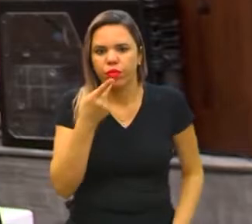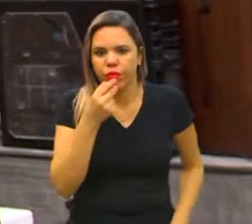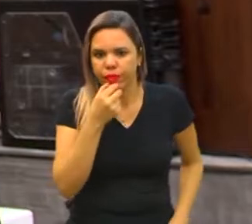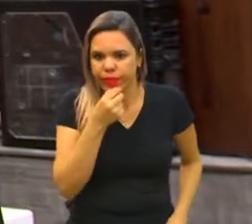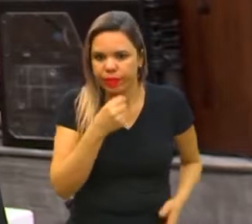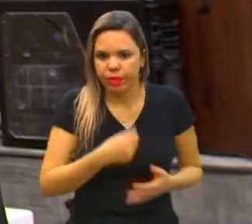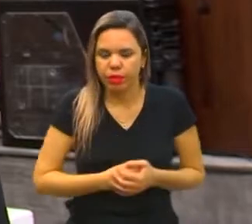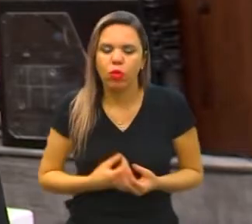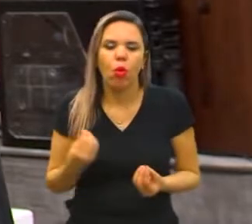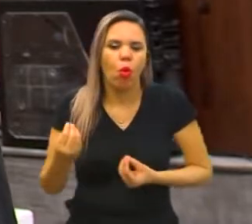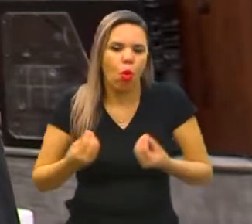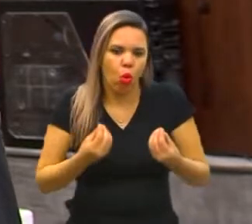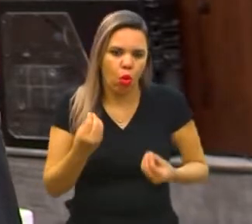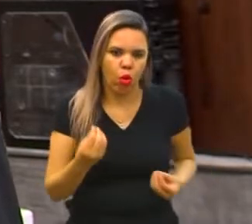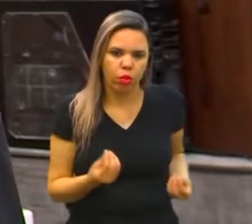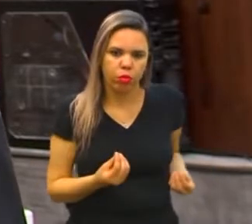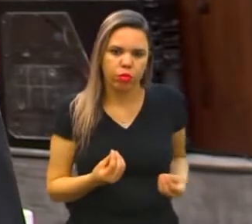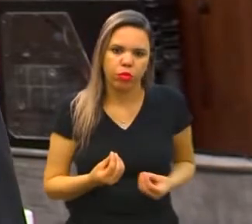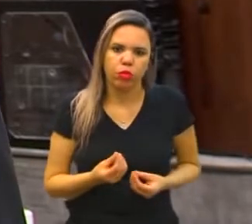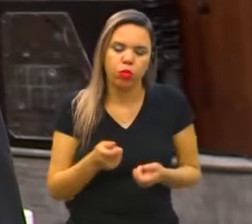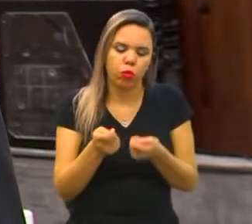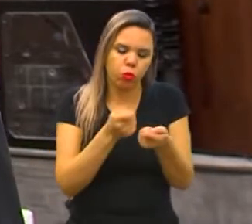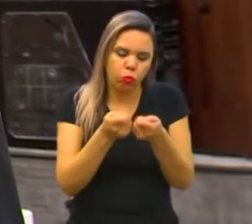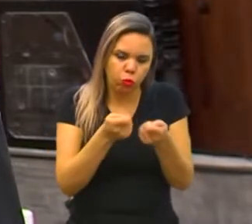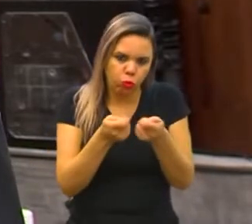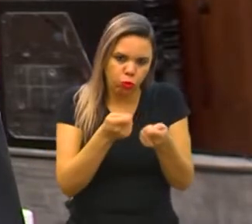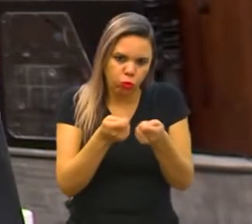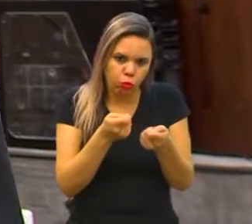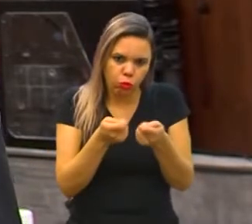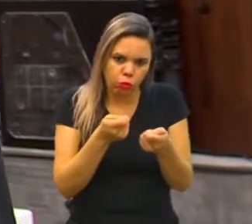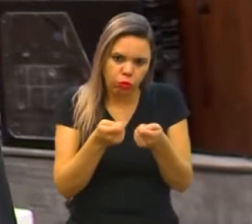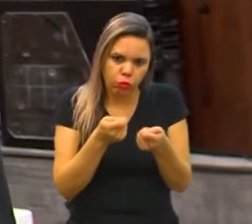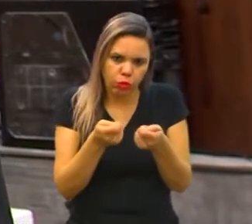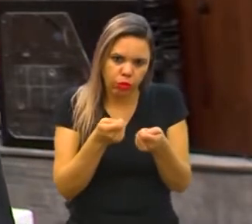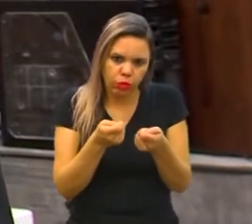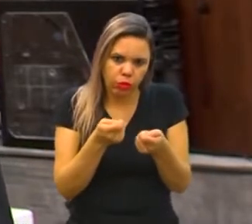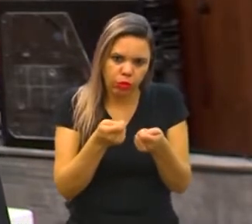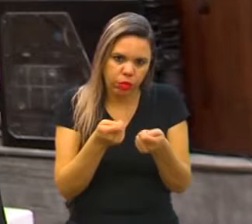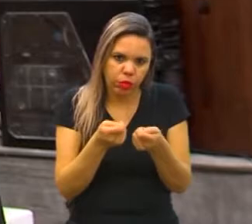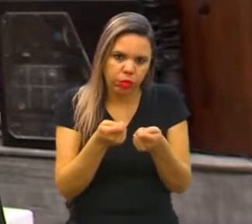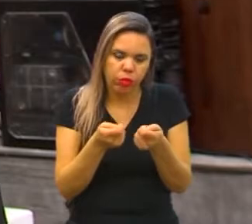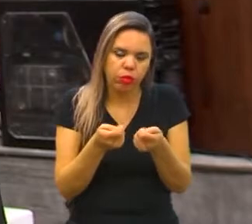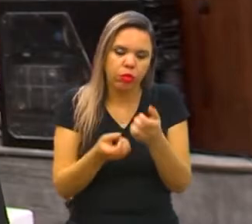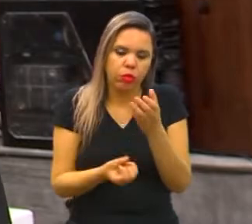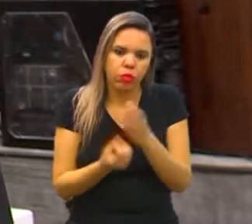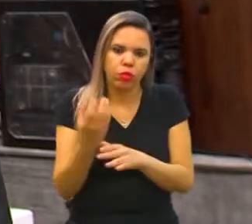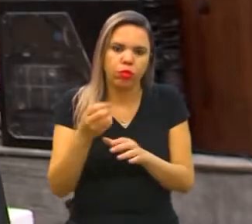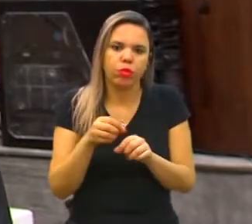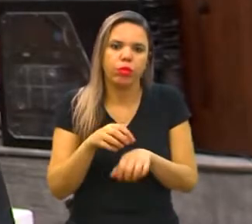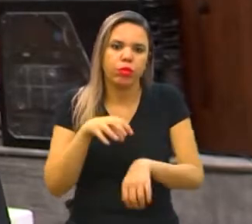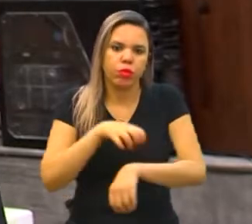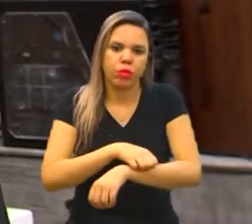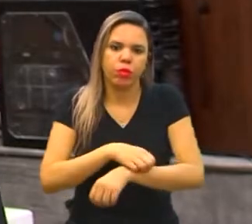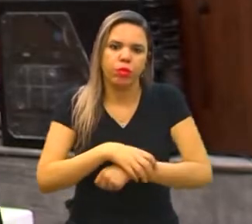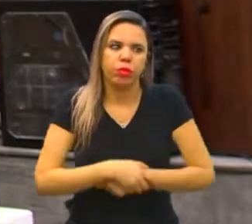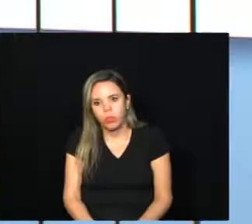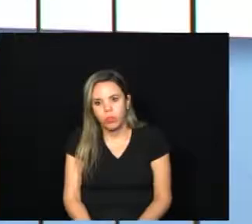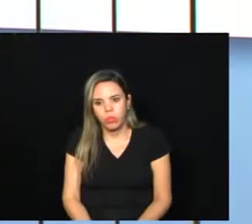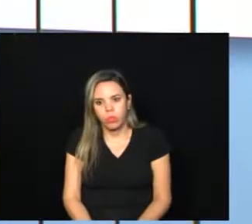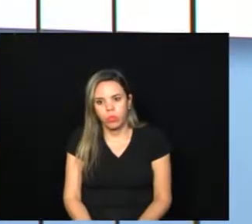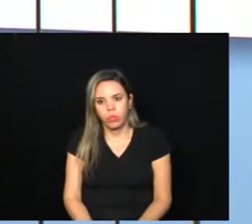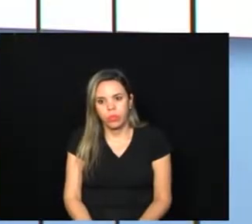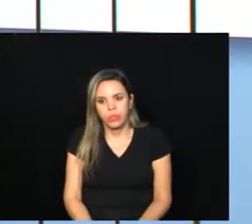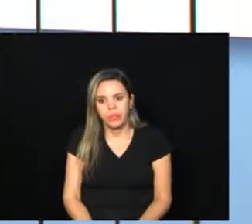prefeito, onde vai falar sobre como controlar, né, essa questão aí da manifestação do